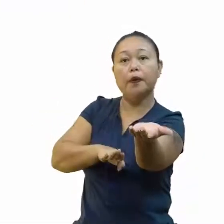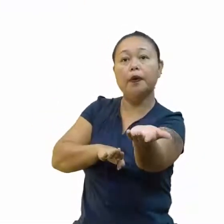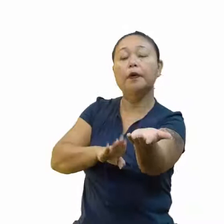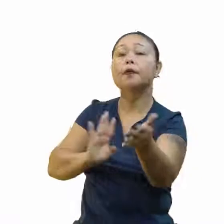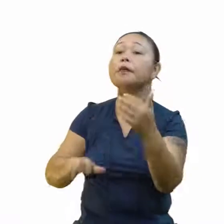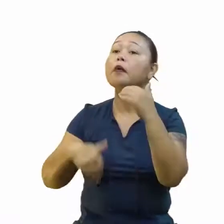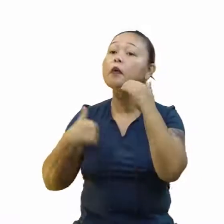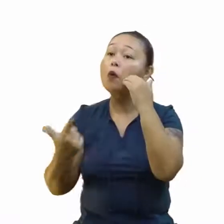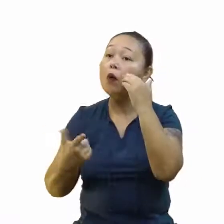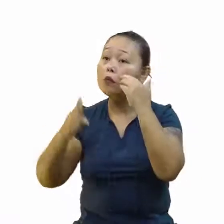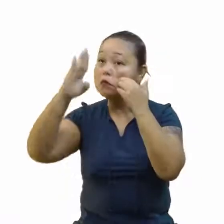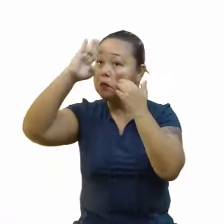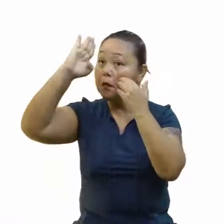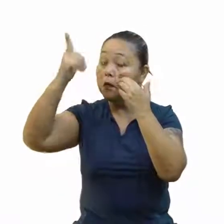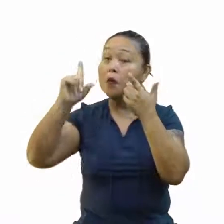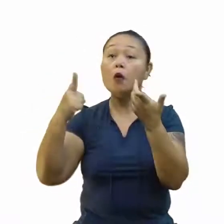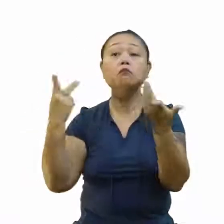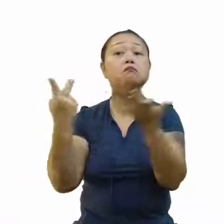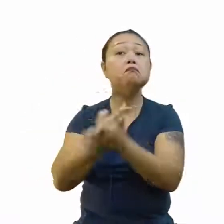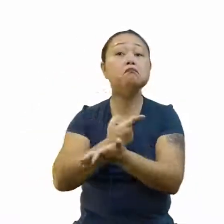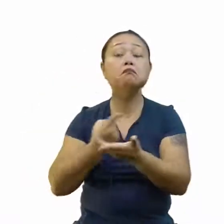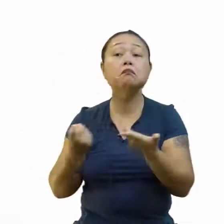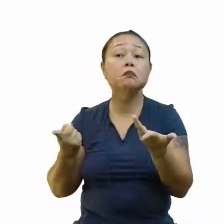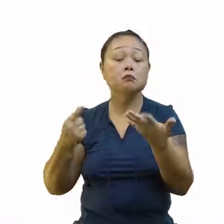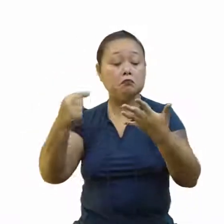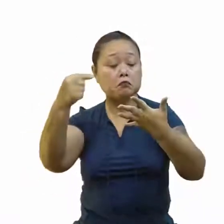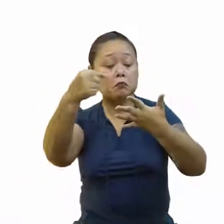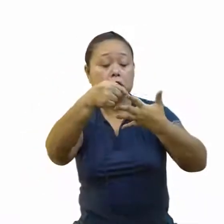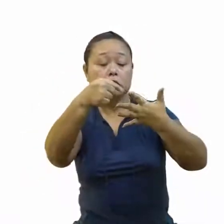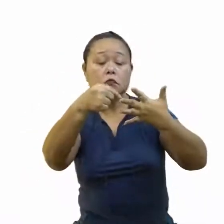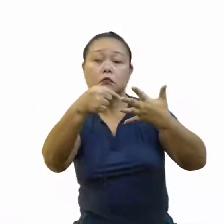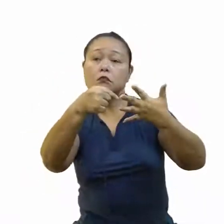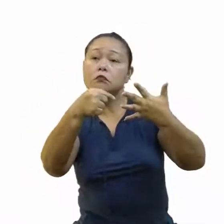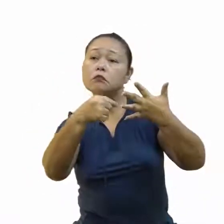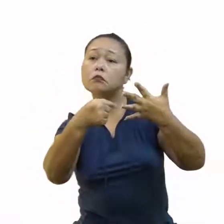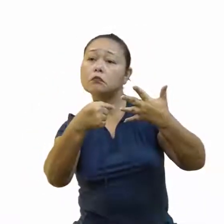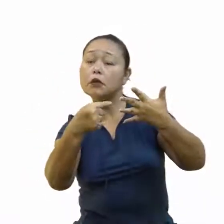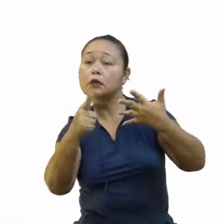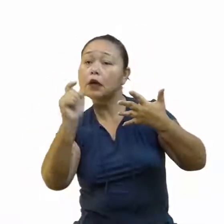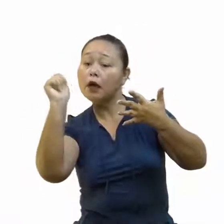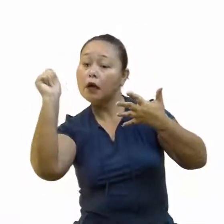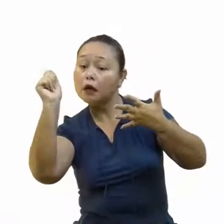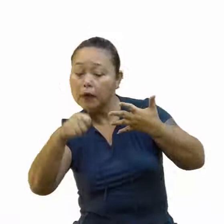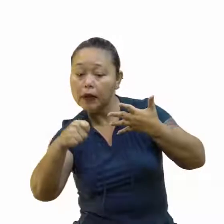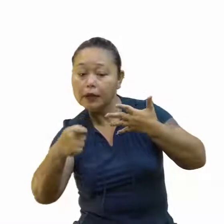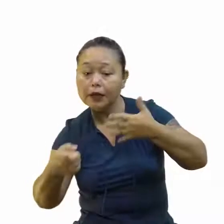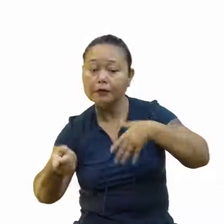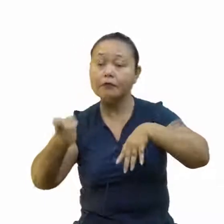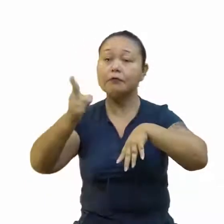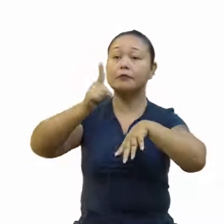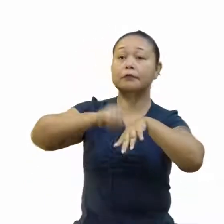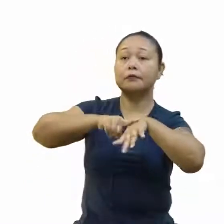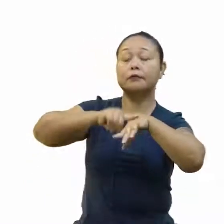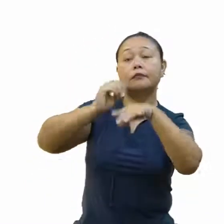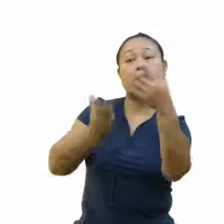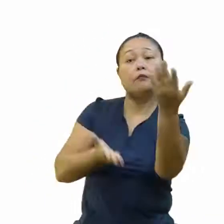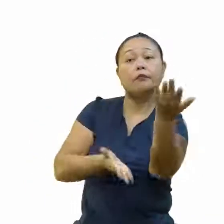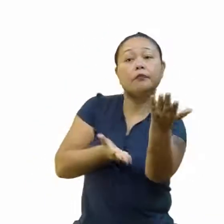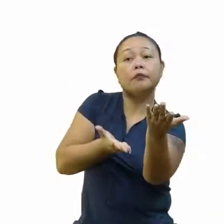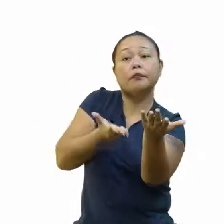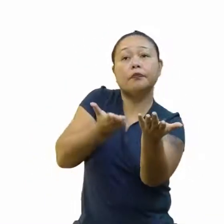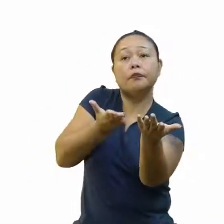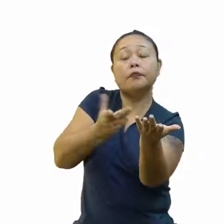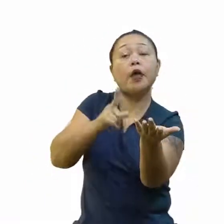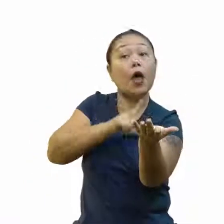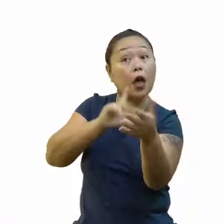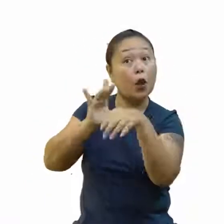que são os principais fatores, né, que vão influenciar nessa hipertensão arterial? Lembrando que ela é uma